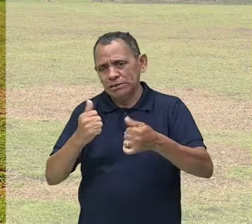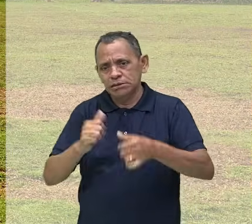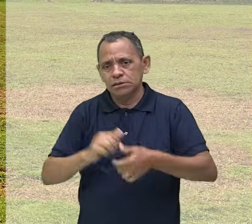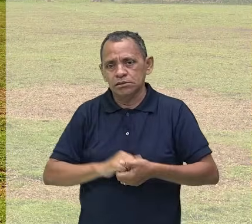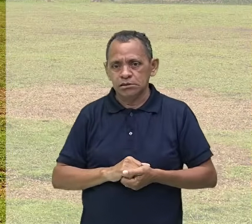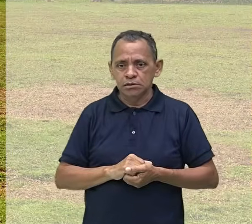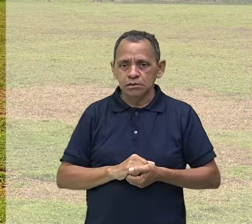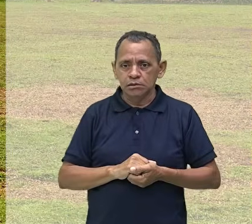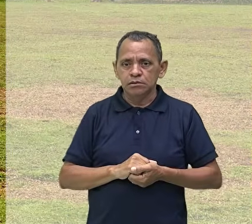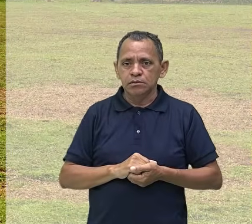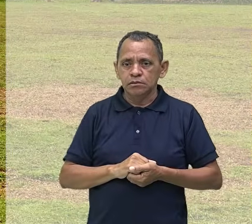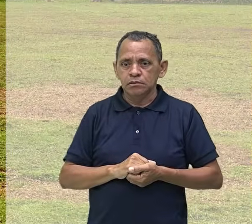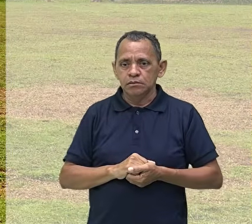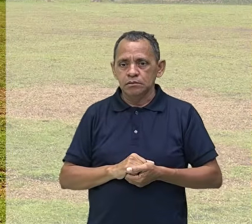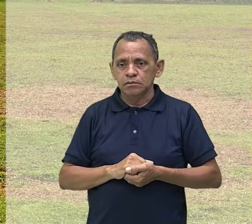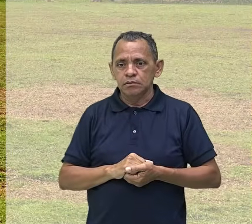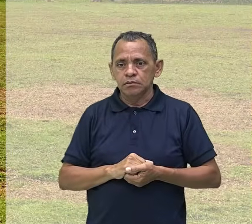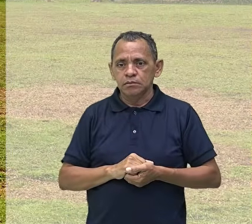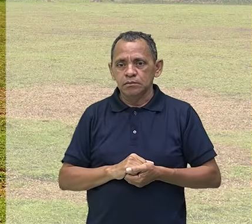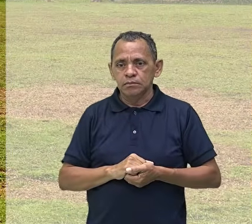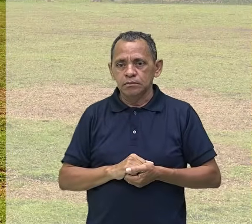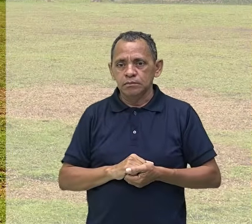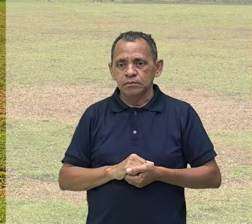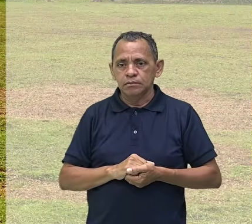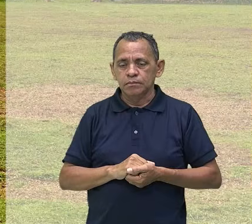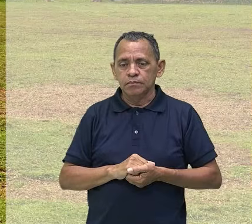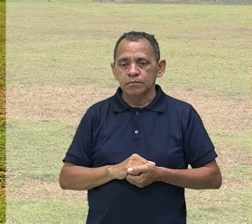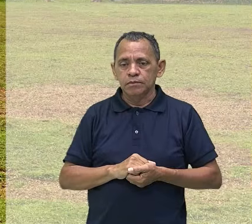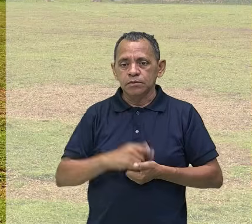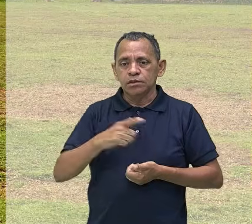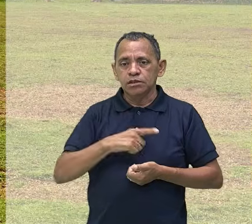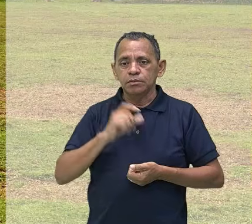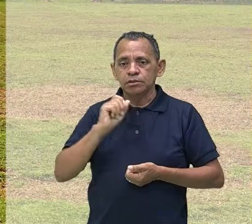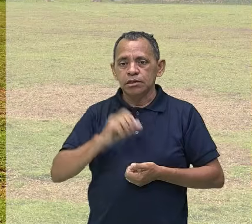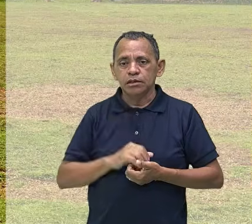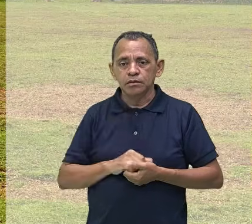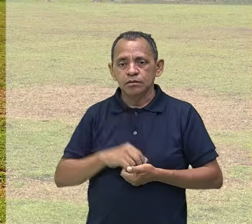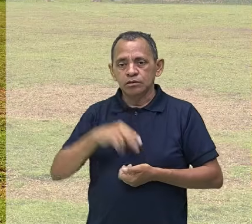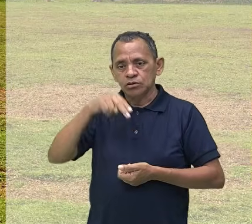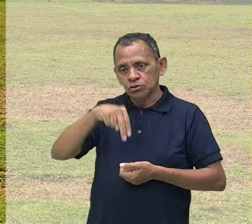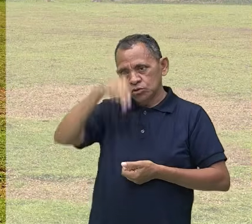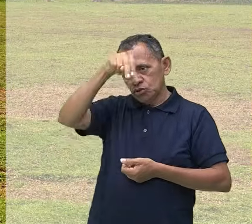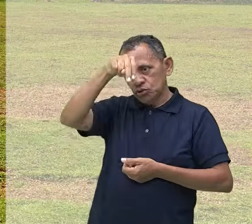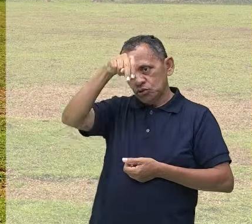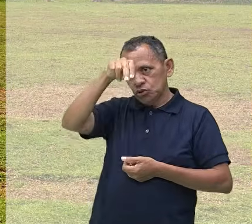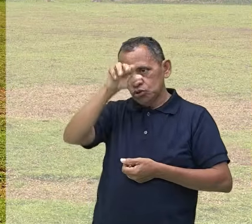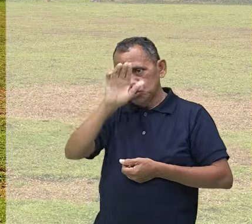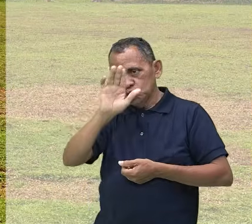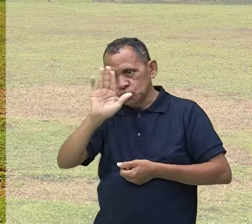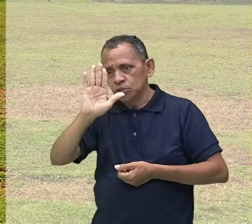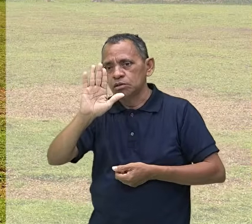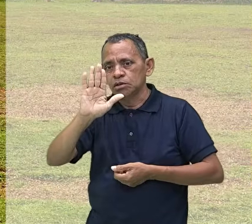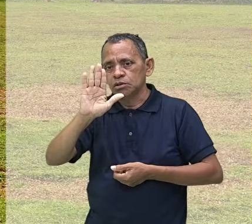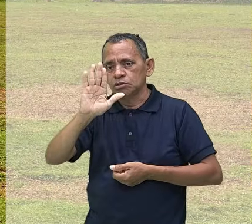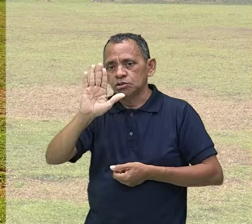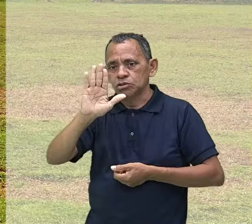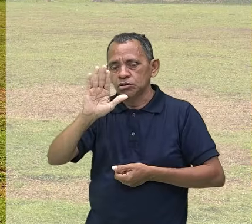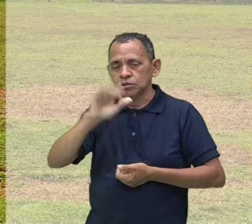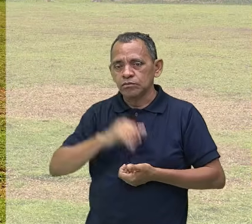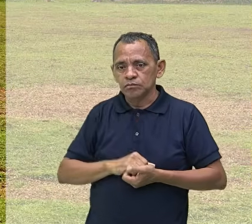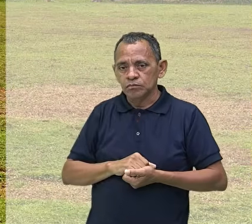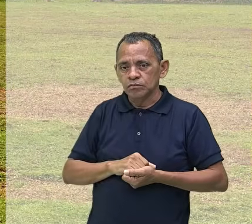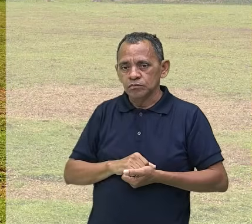pontos cardeais e subcolaterais. Olha só, vamos ter aí o Nordeste, tá? Vamos ter também